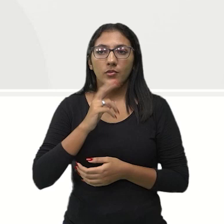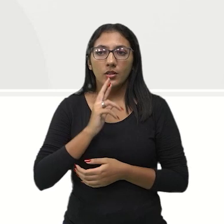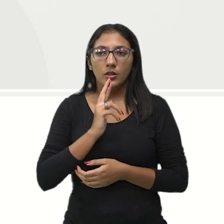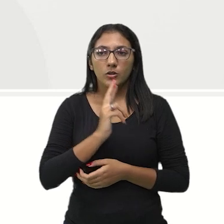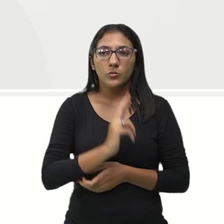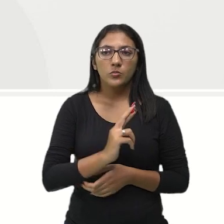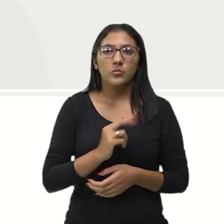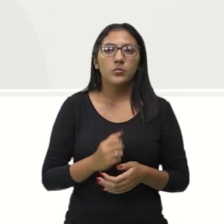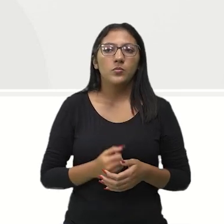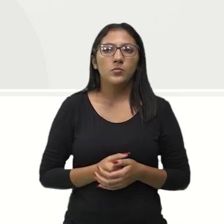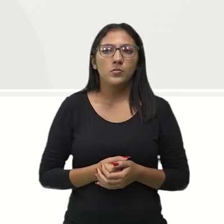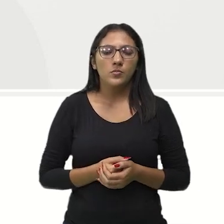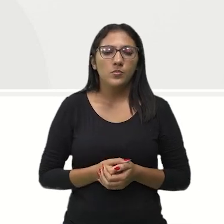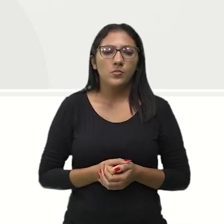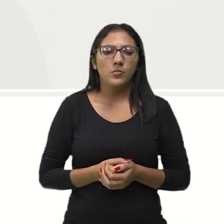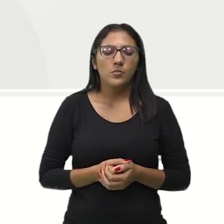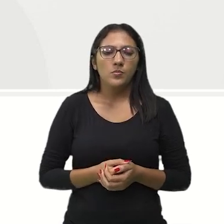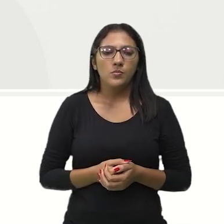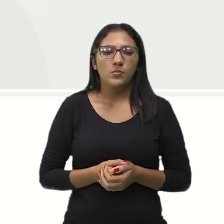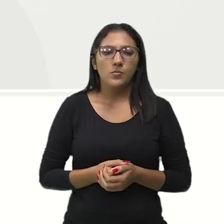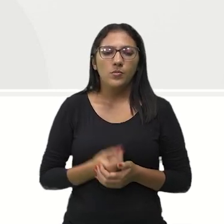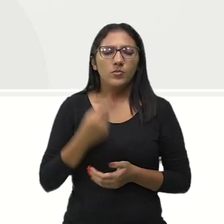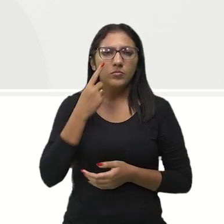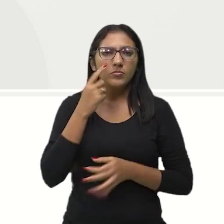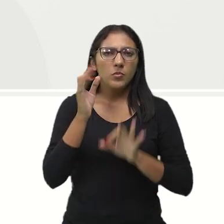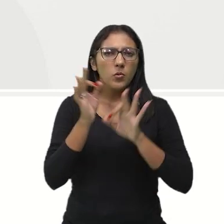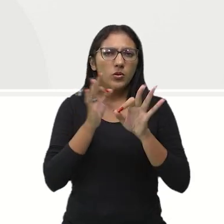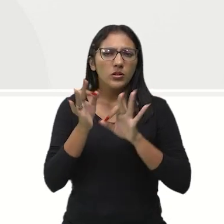aqui junto? Vem comigo.